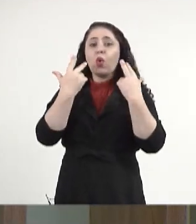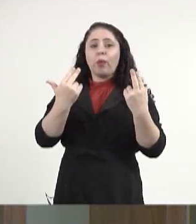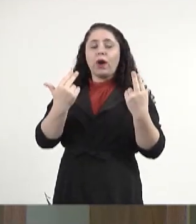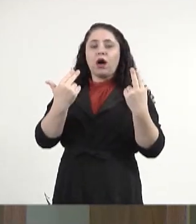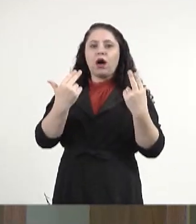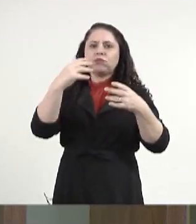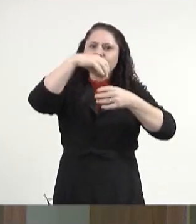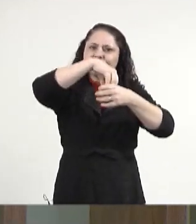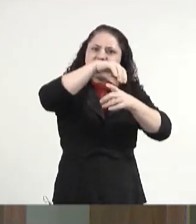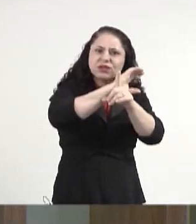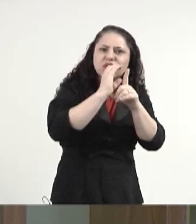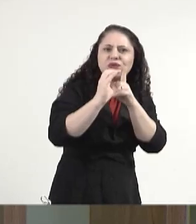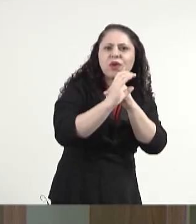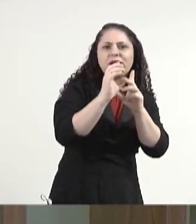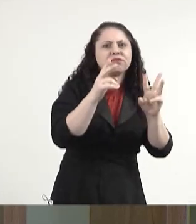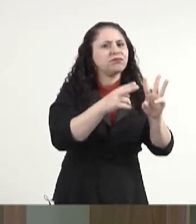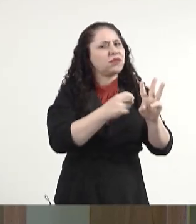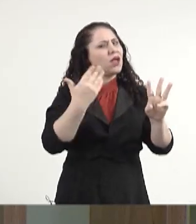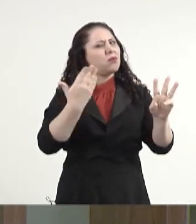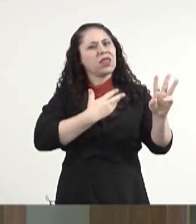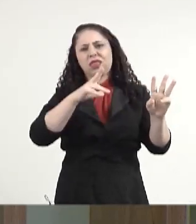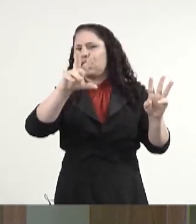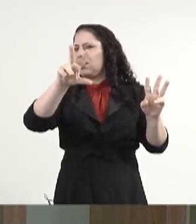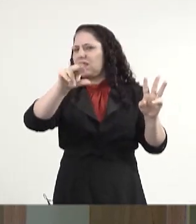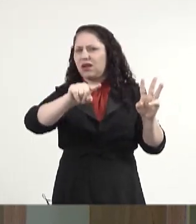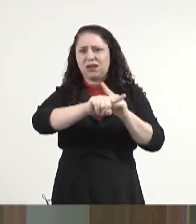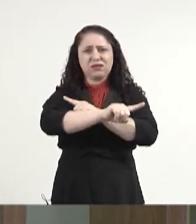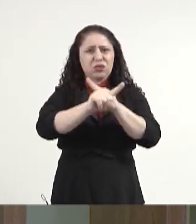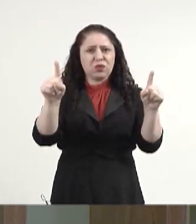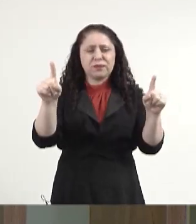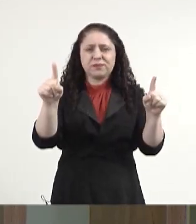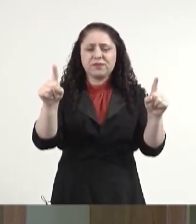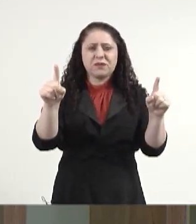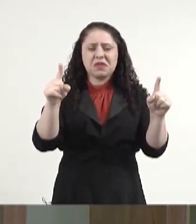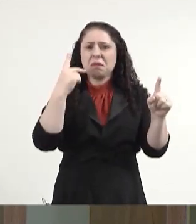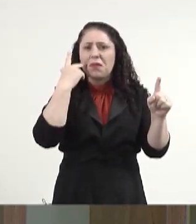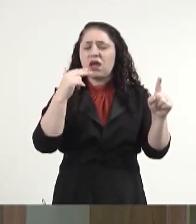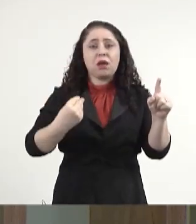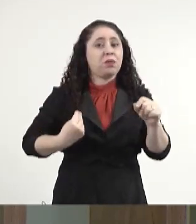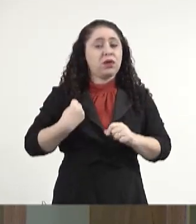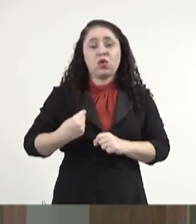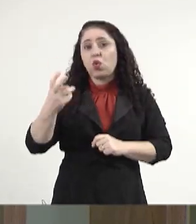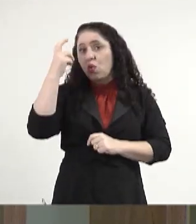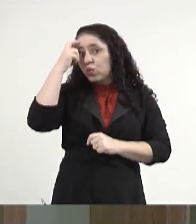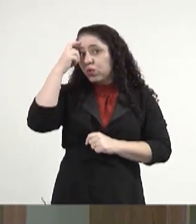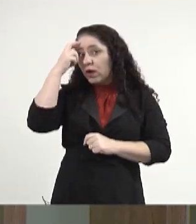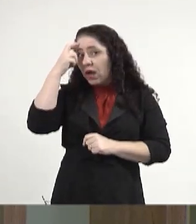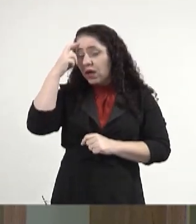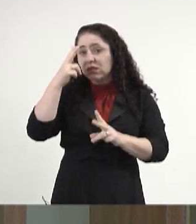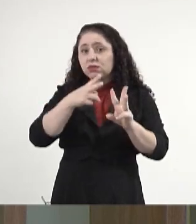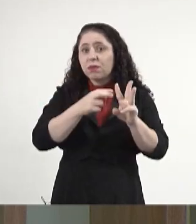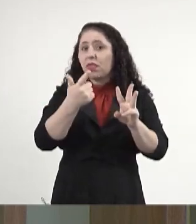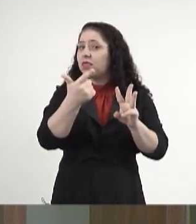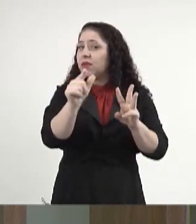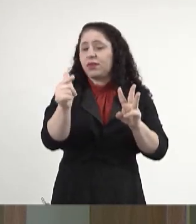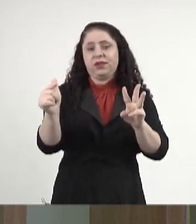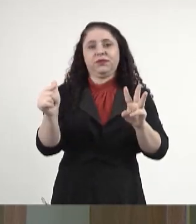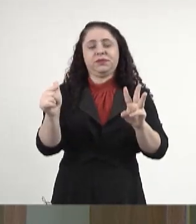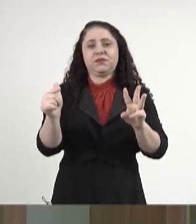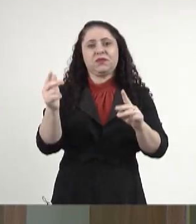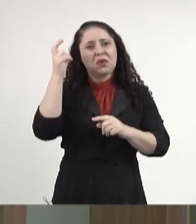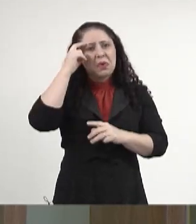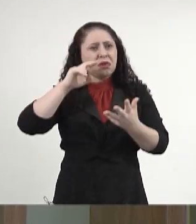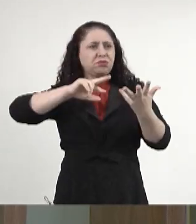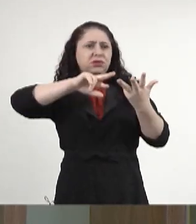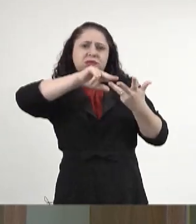nas comunidades indígenas. Não, meus amigos, minhas amigas, isso não é habitual. Isso não faz parte da cultura indígena, não faz parte da cultura